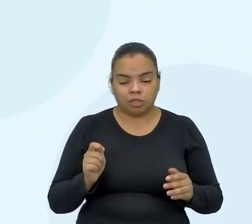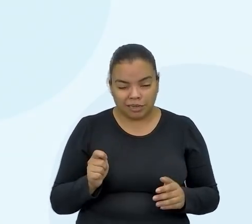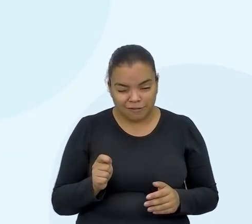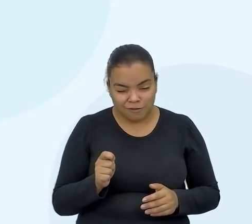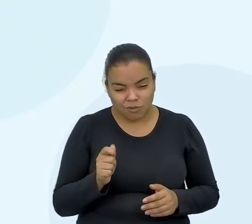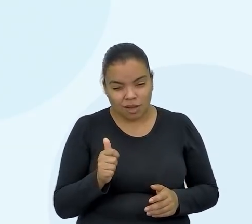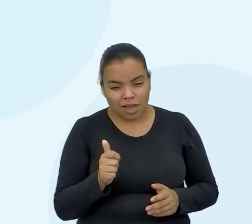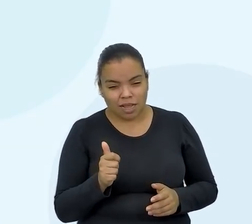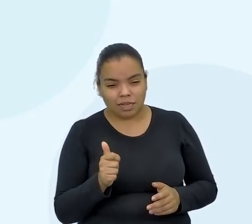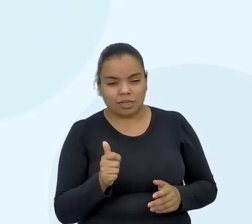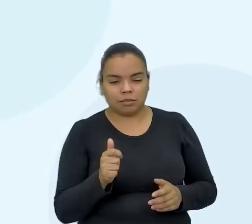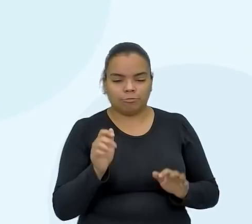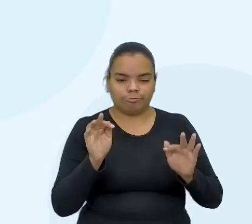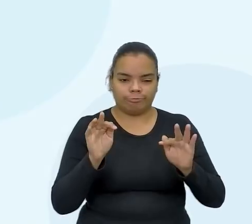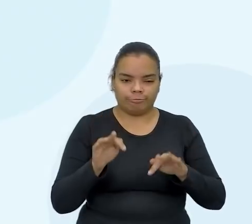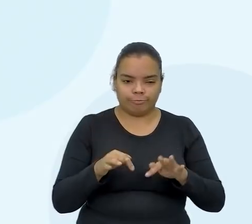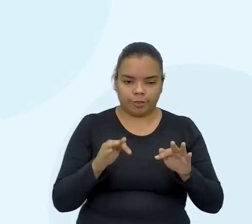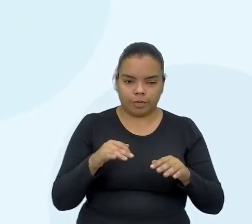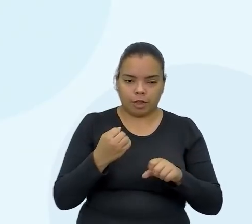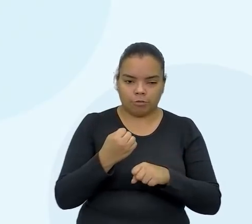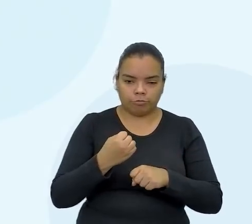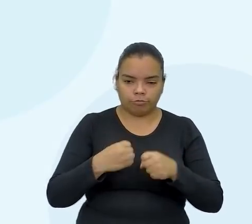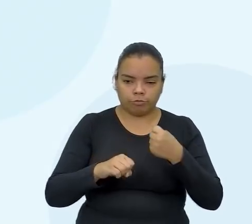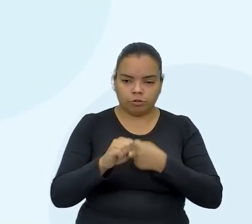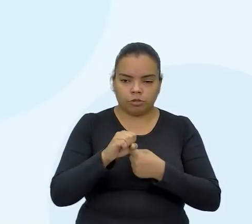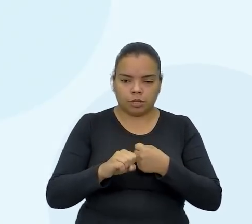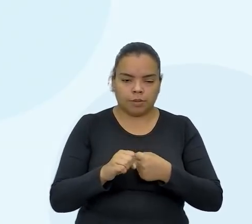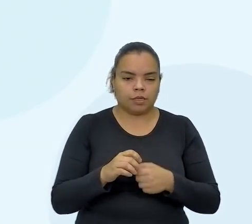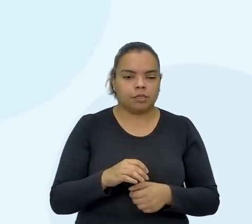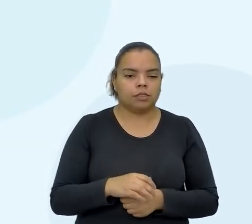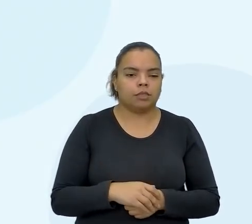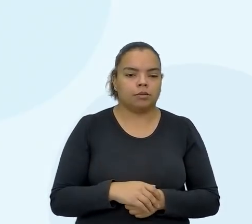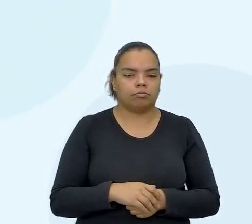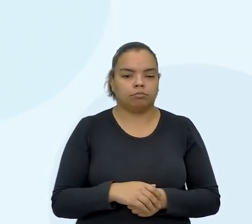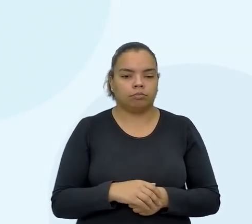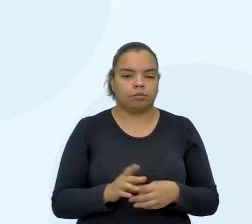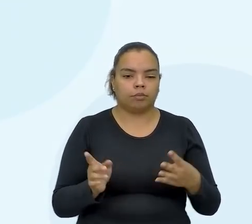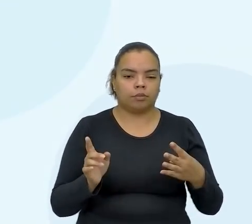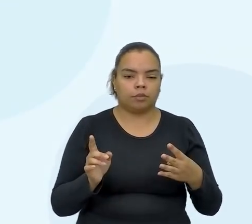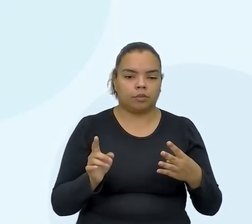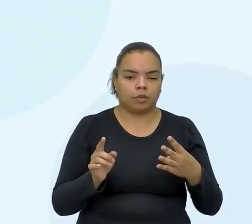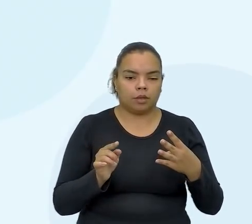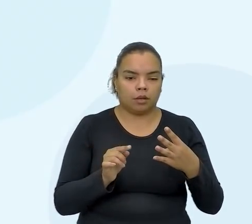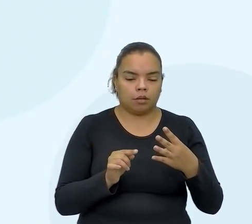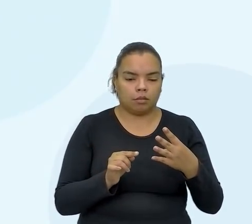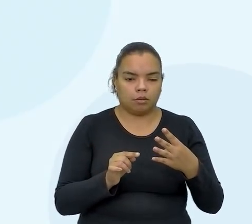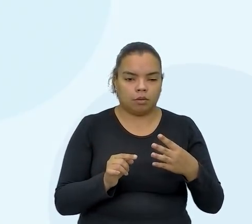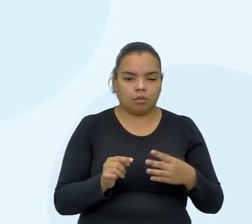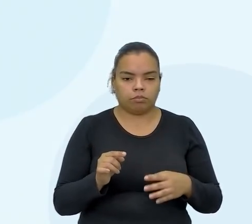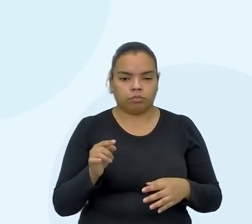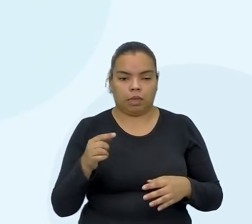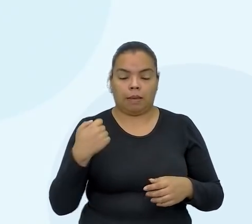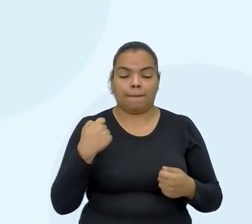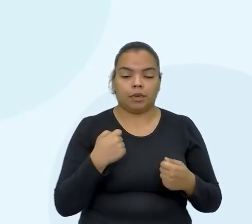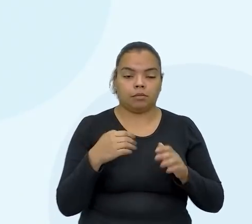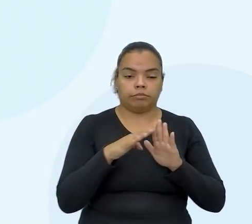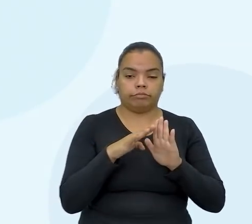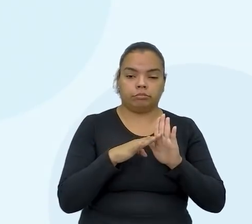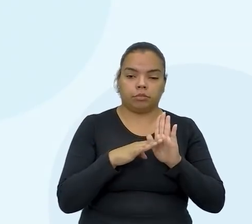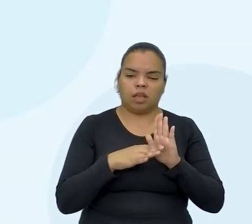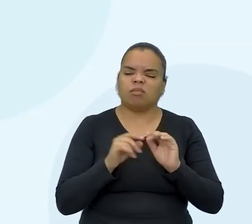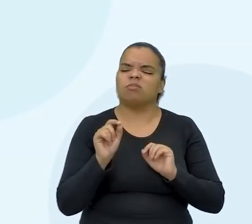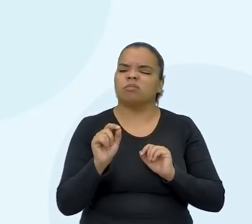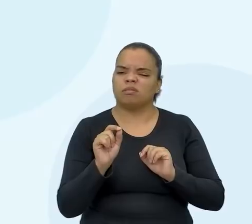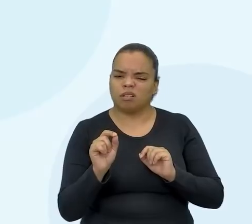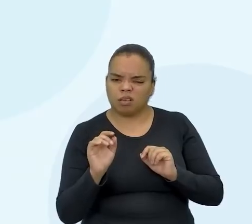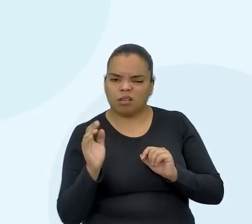final. Então, o que você pode retomar das atividades que foram realizadas em relação à empatia ou nessa unidade temática